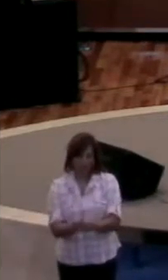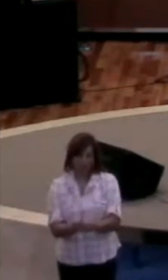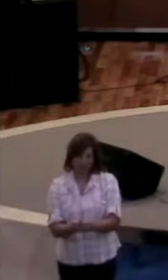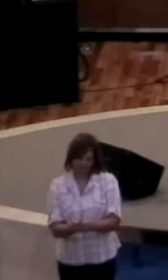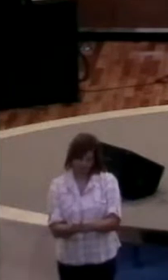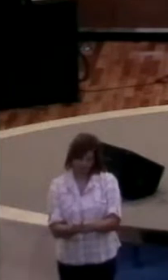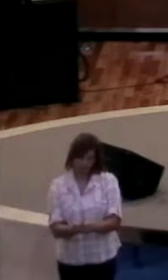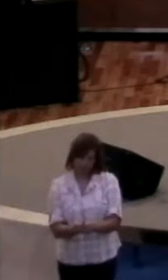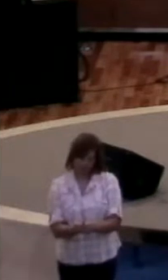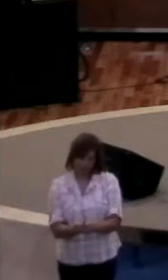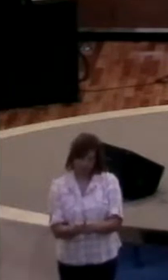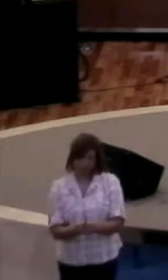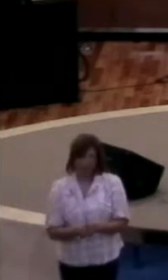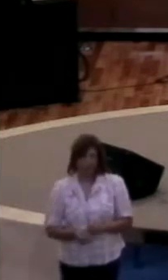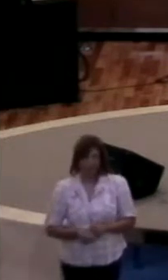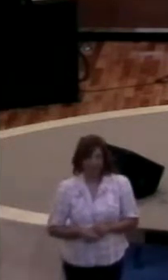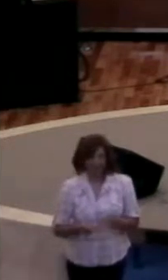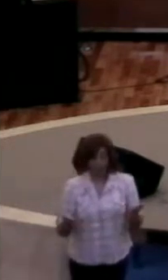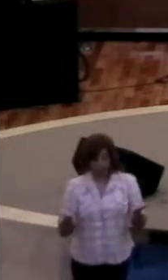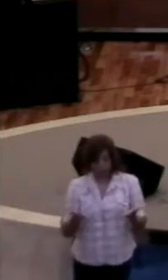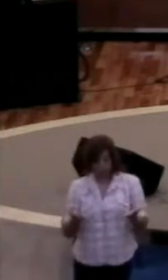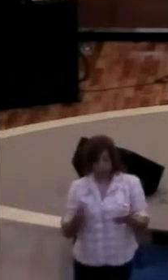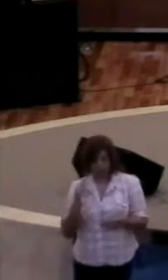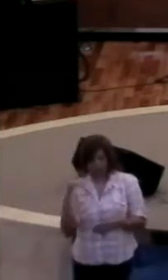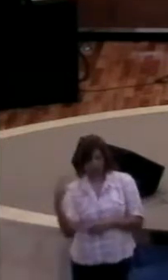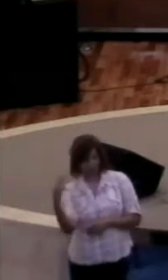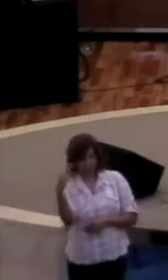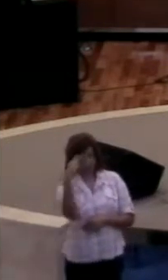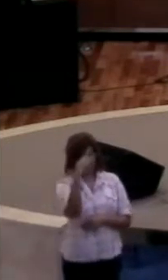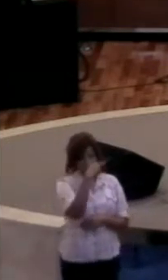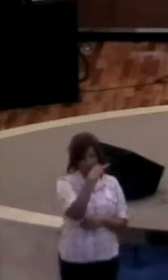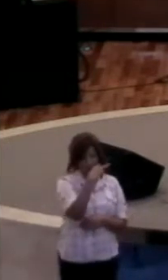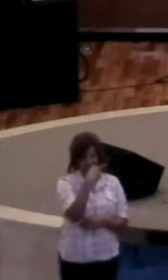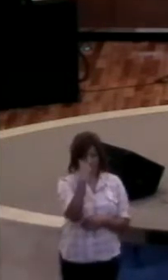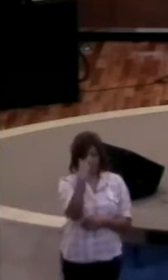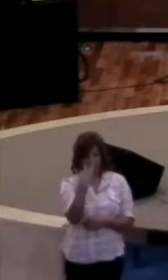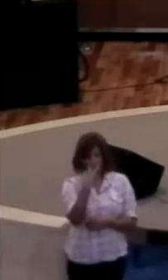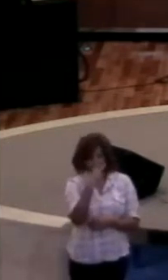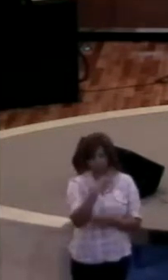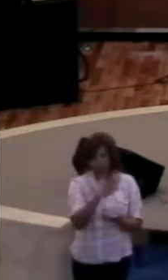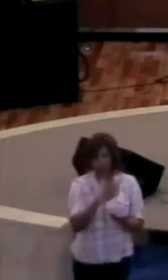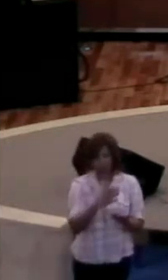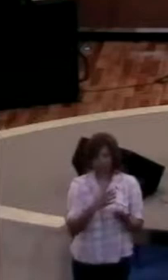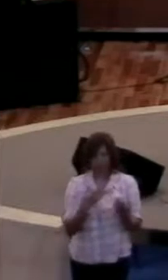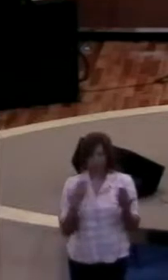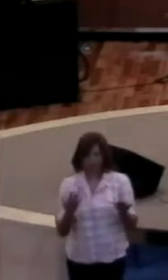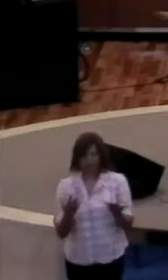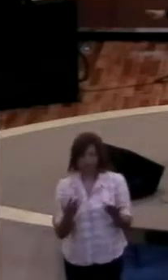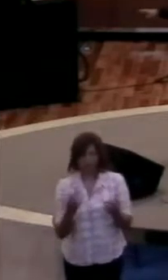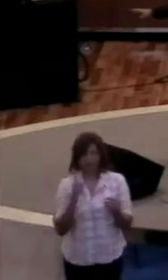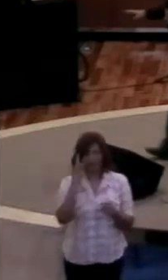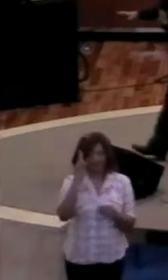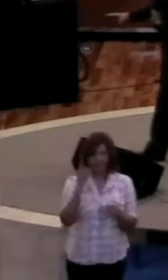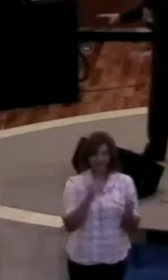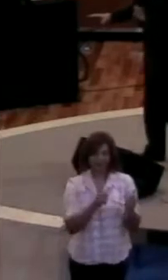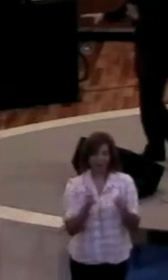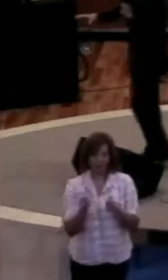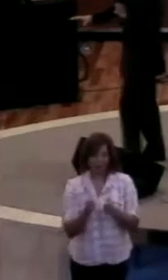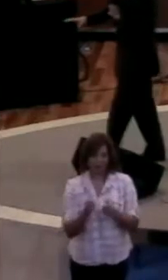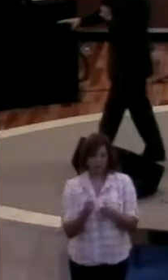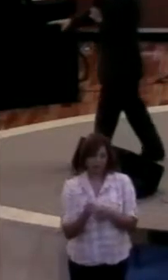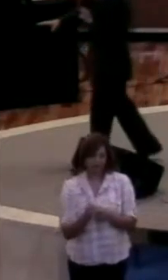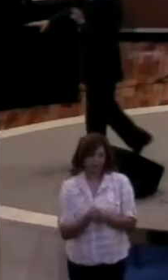Aleluia. Você está aqui hoje olhando para mim assim, meu Deus, onde o pastor quer chegar com esse negócio de Egito? Deus está só no controle.